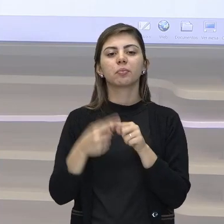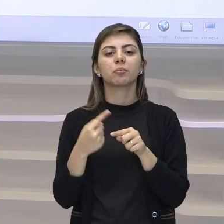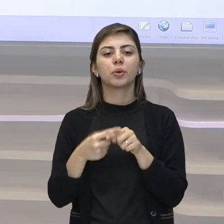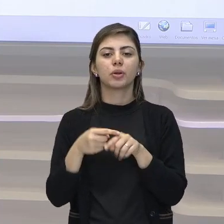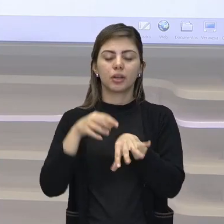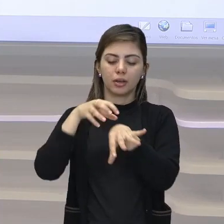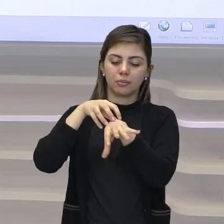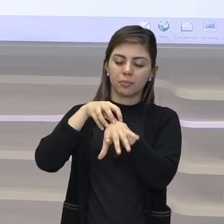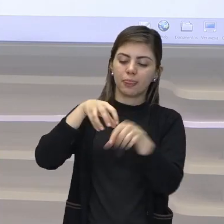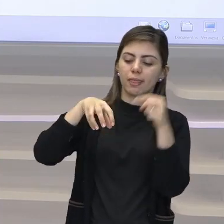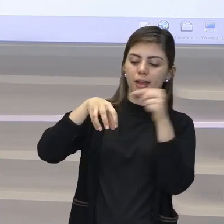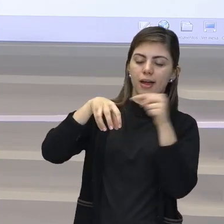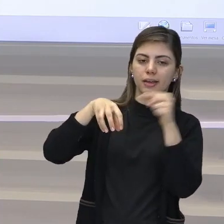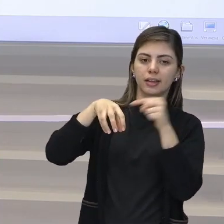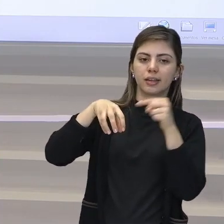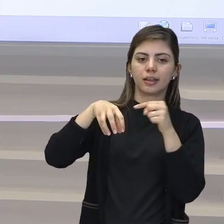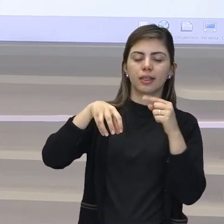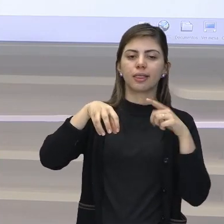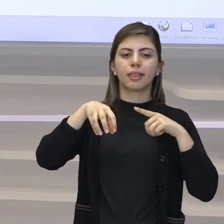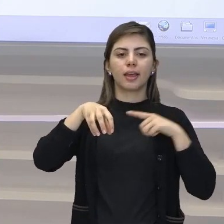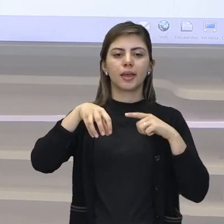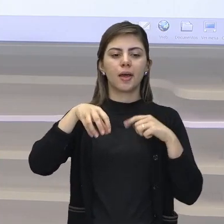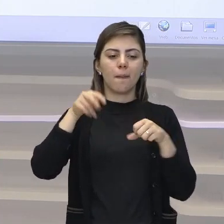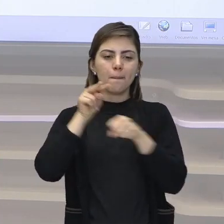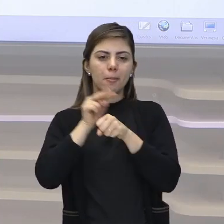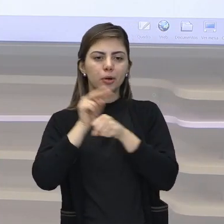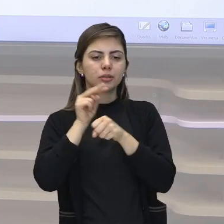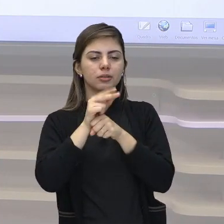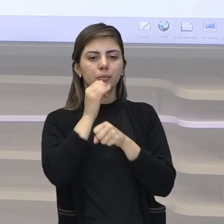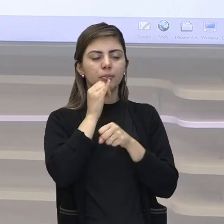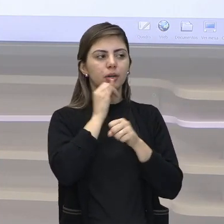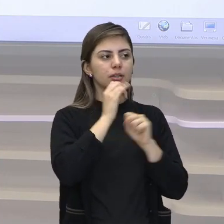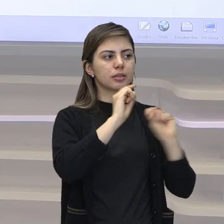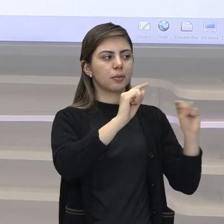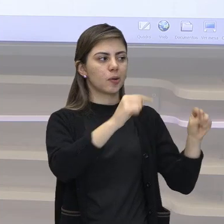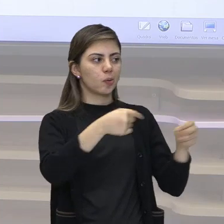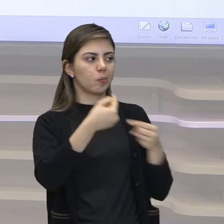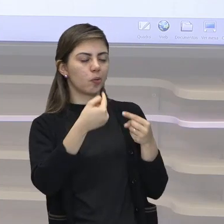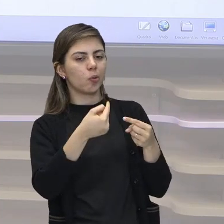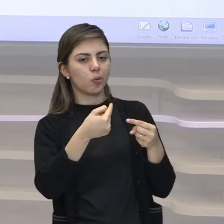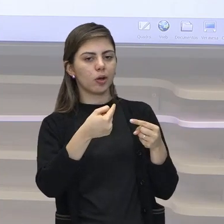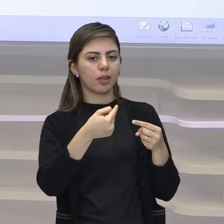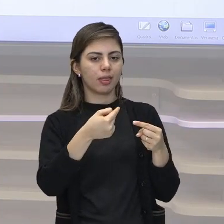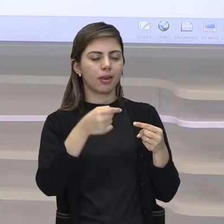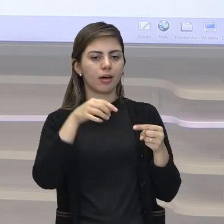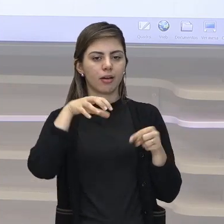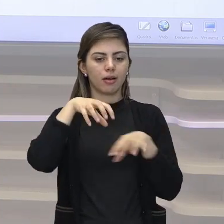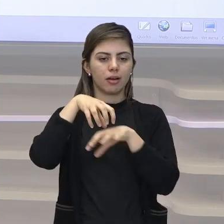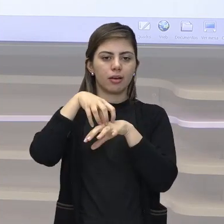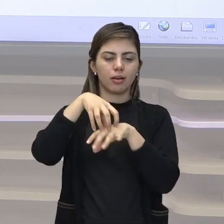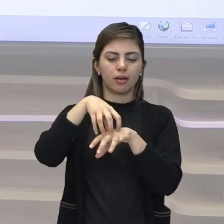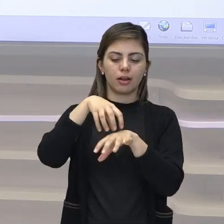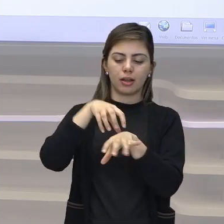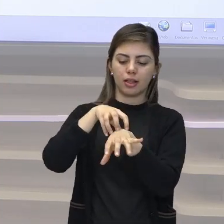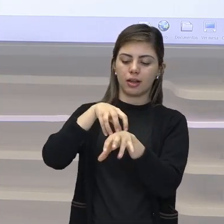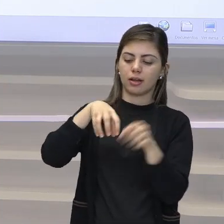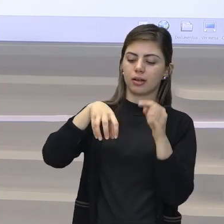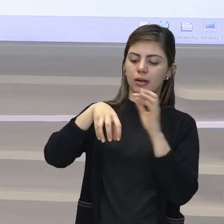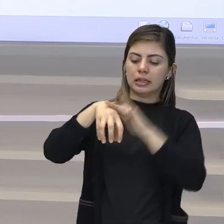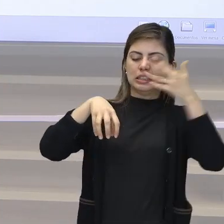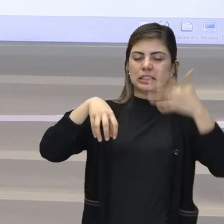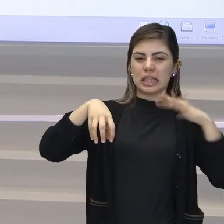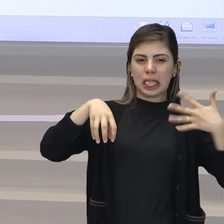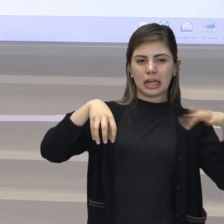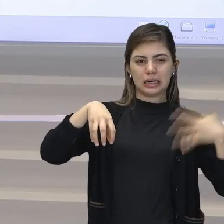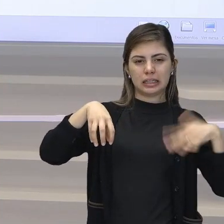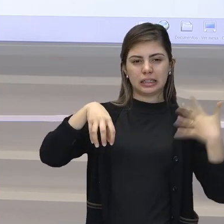e queima. Então, quem chega perto, quem vai ali tentar predar esse caranguejo eremita, encontra com a anêmona, se